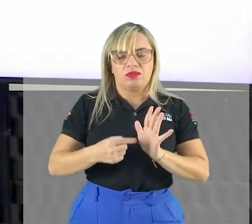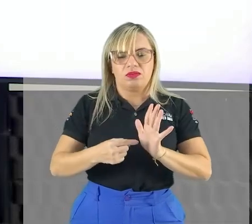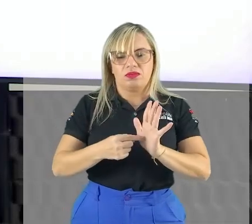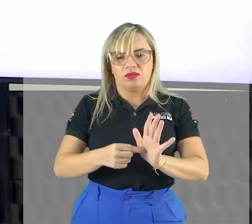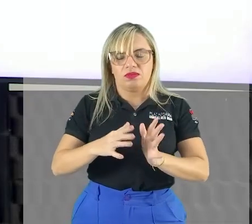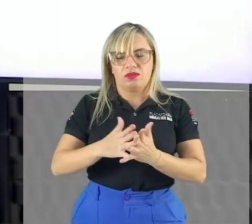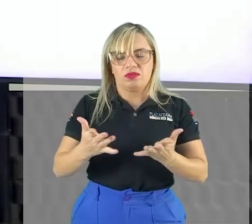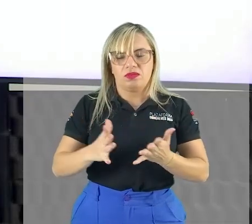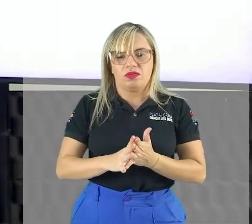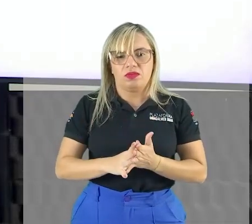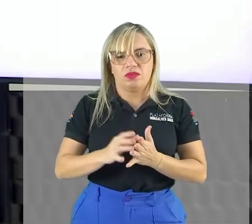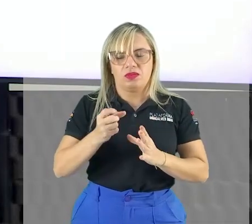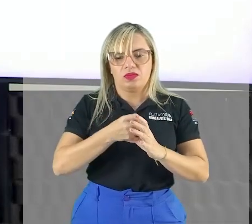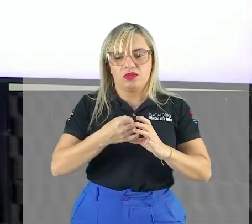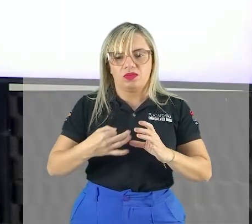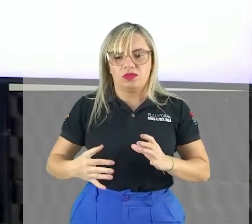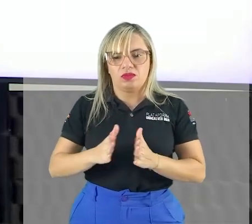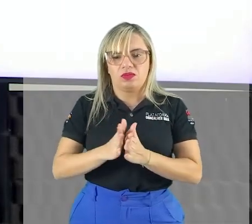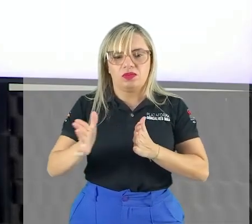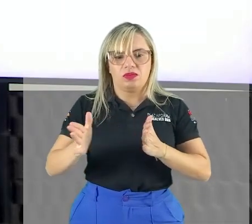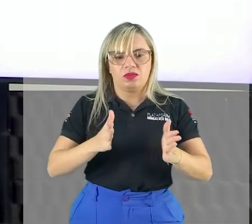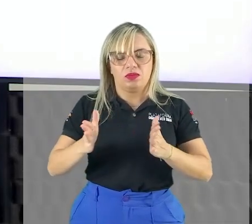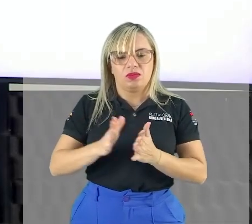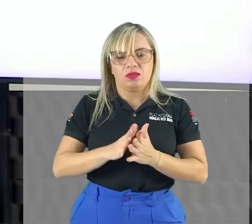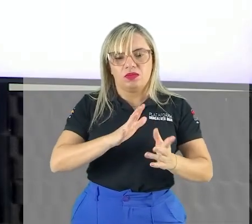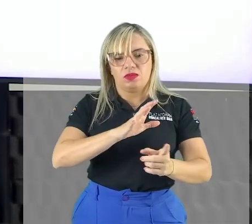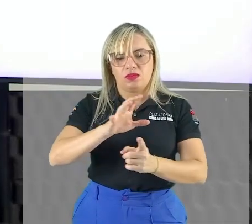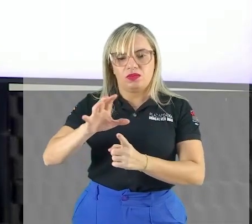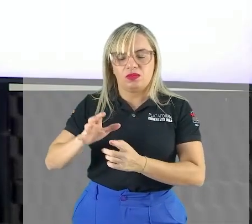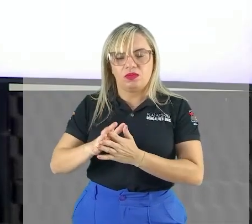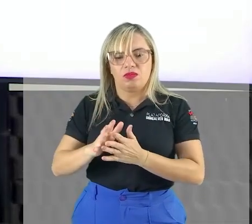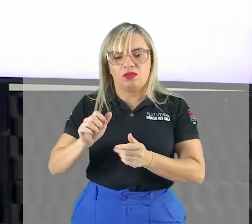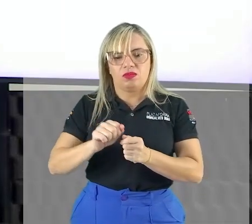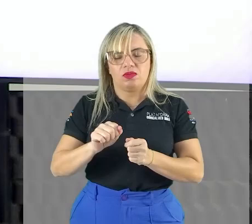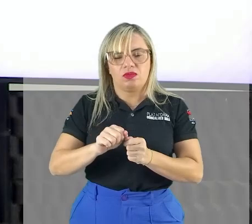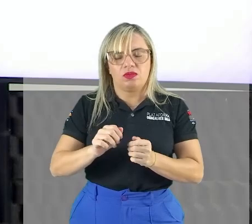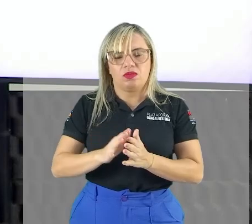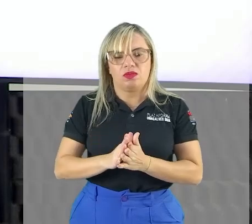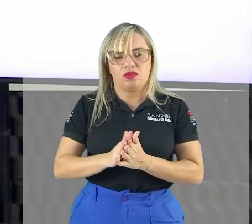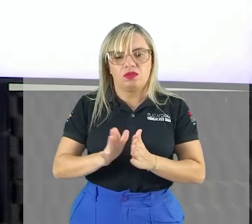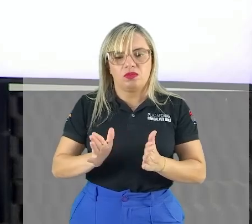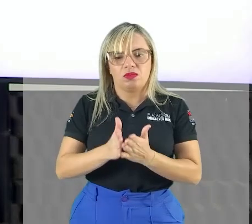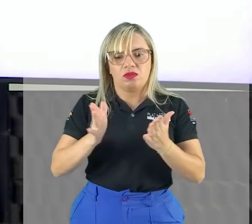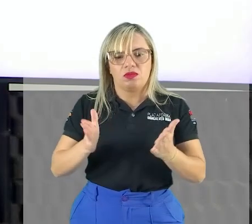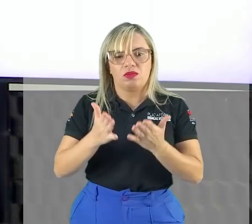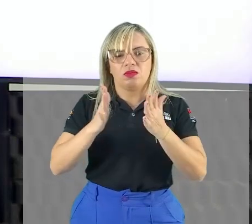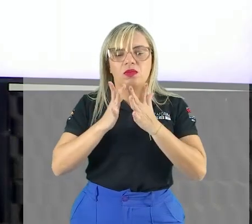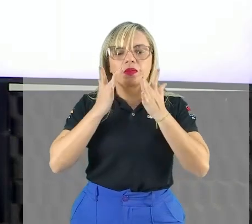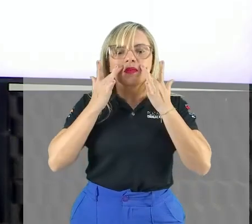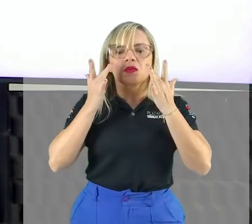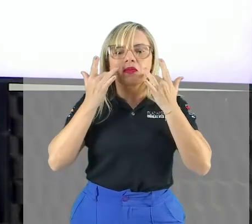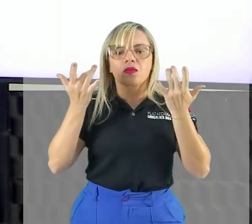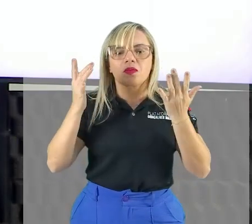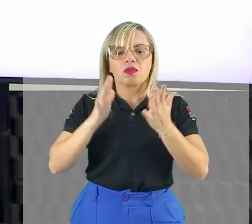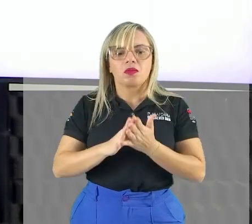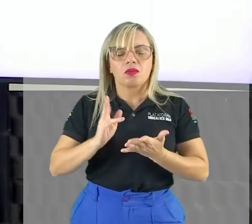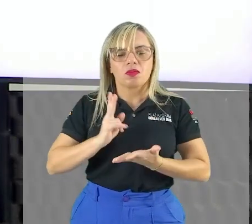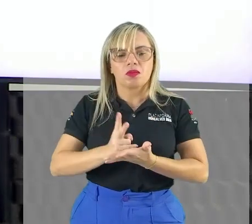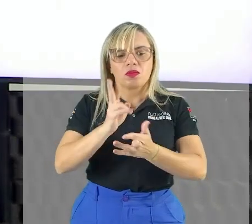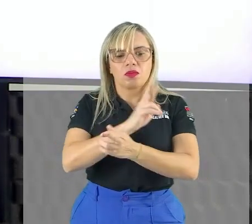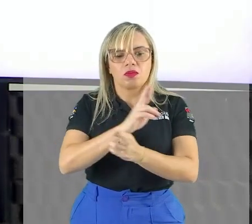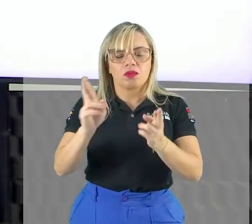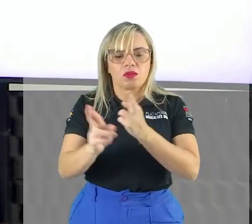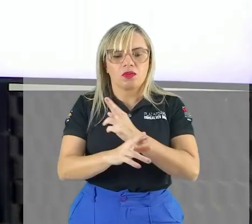um espírito de época, que afetou também a produção artística marcada pela constante relação entre